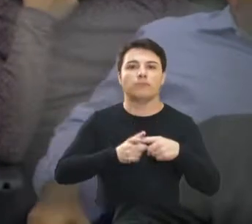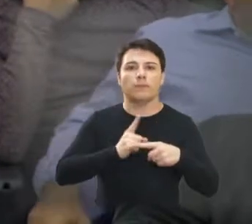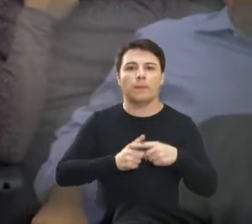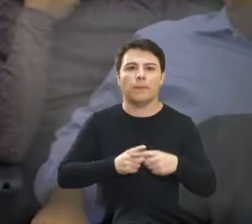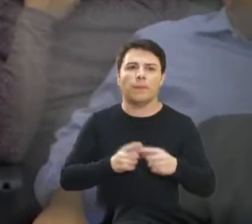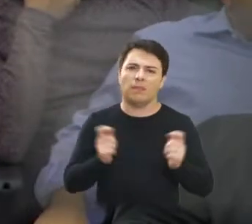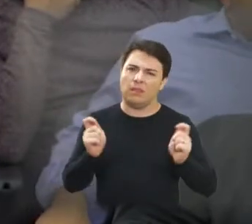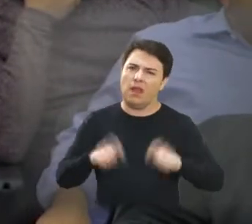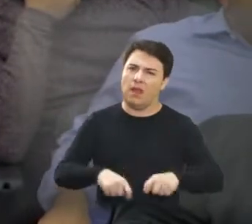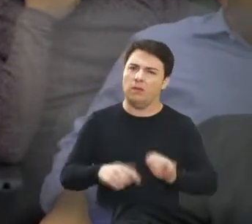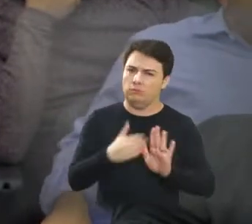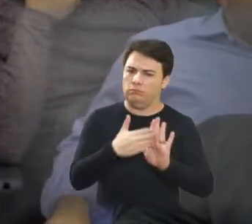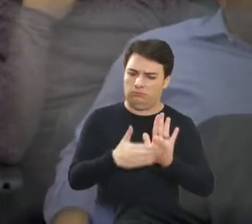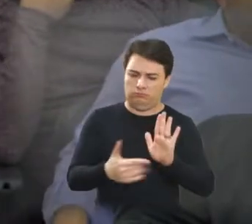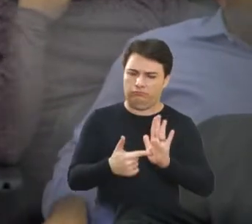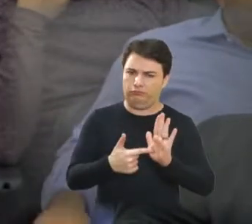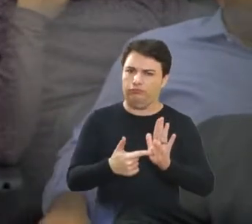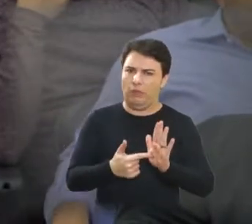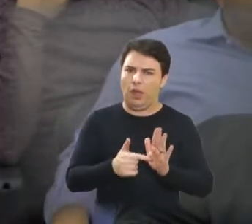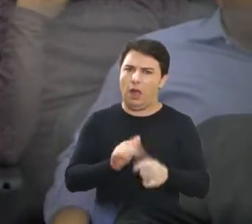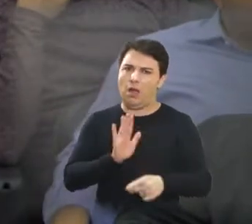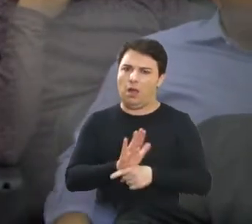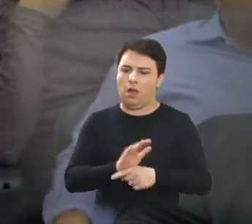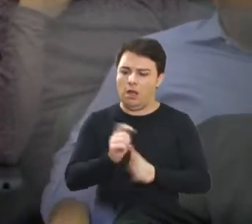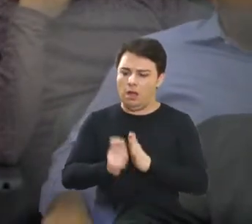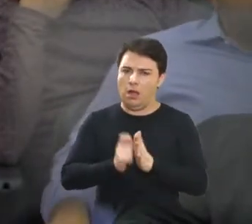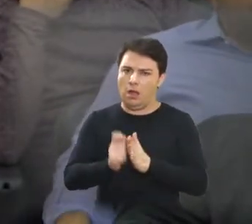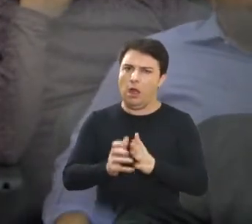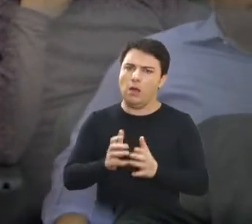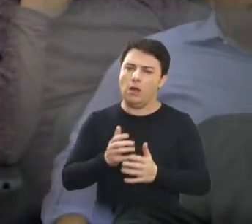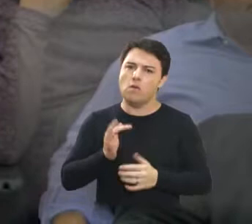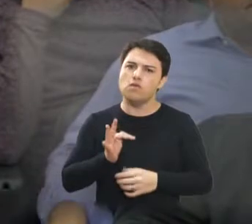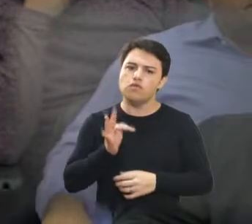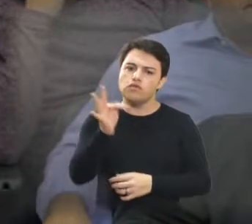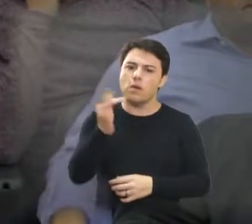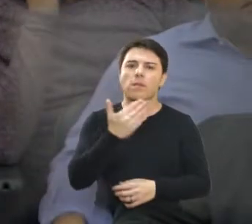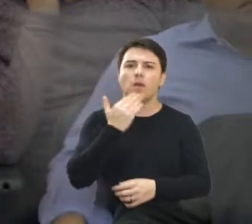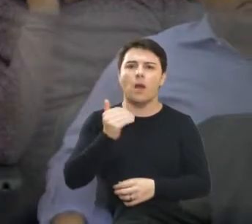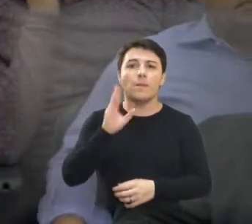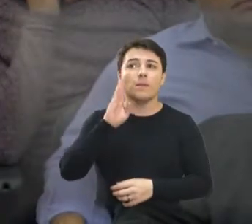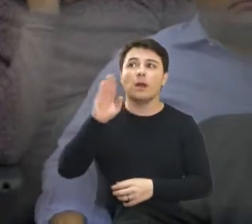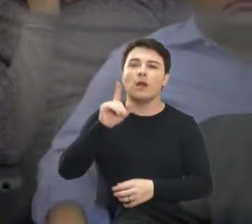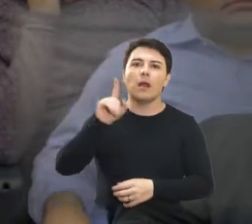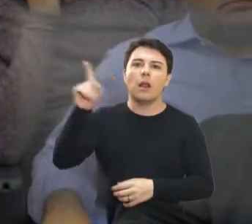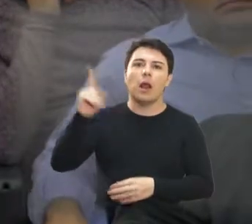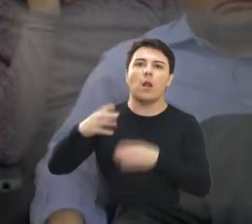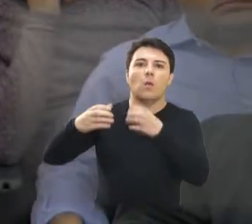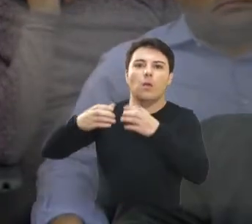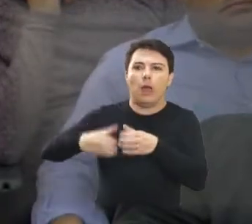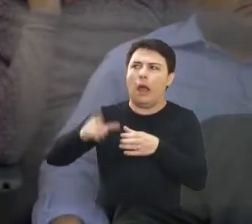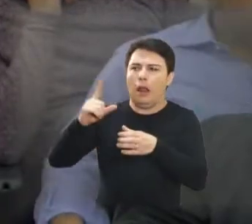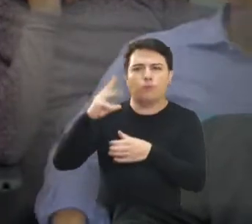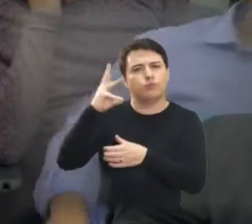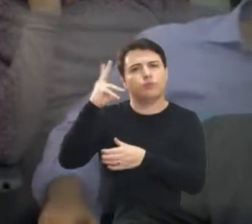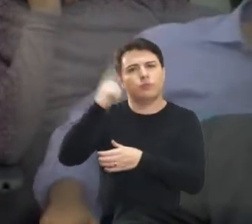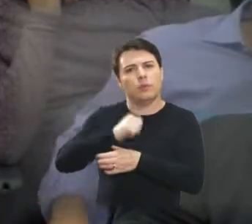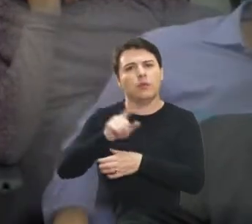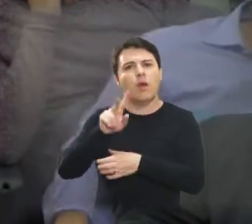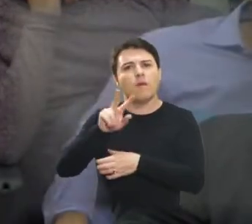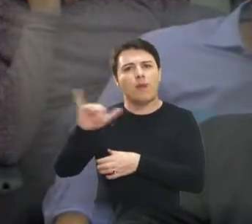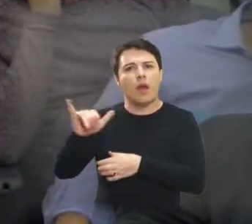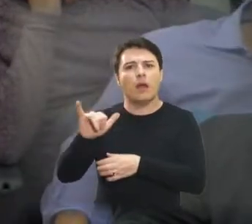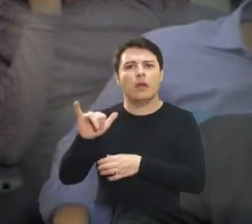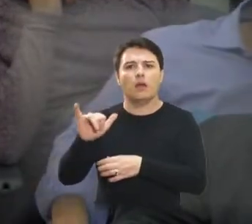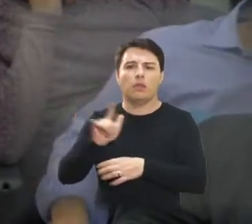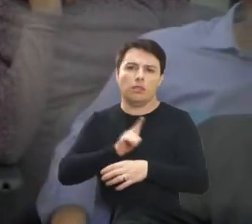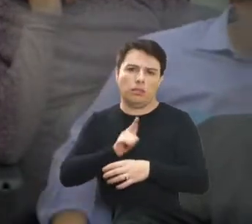tudo para a gente fazer Araraquara cada vez melhor, principalmente nessa região, que é uma região muito bonita, vai propiciar uma bela